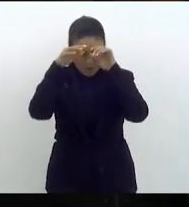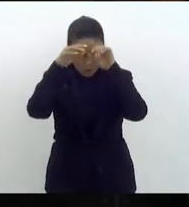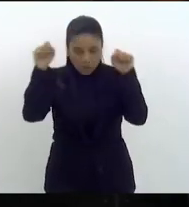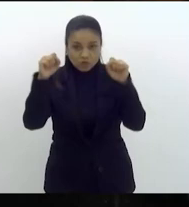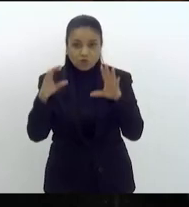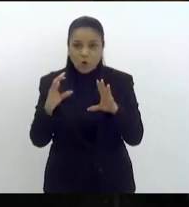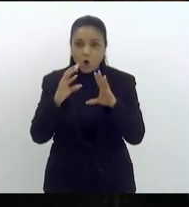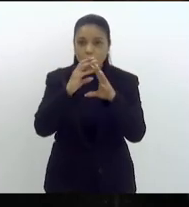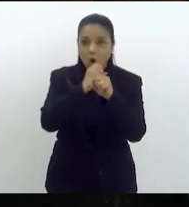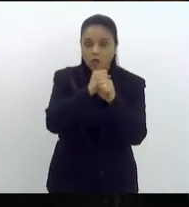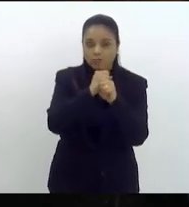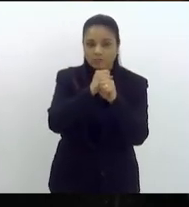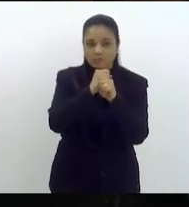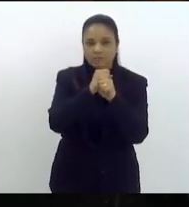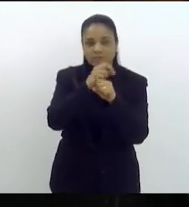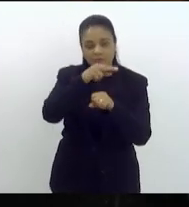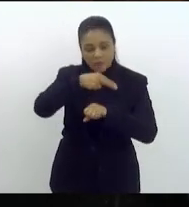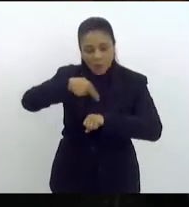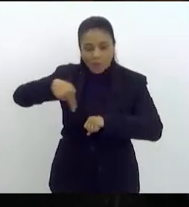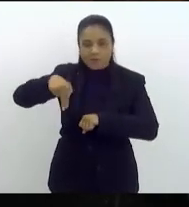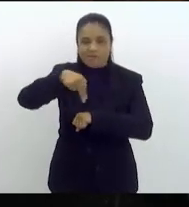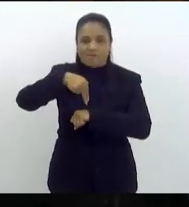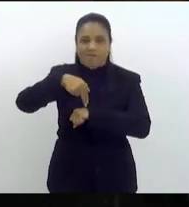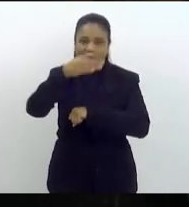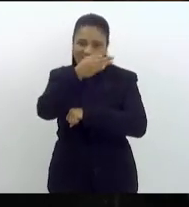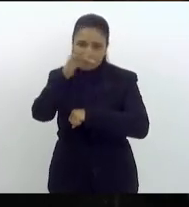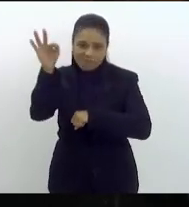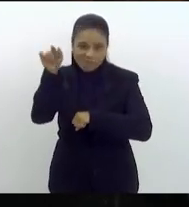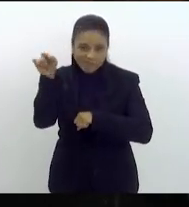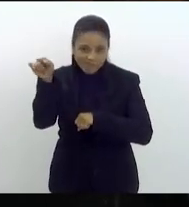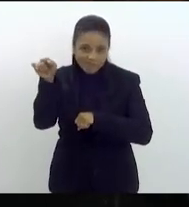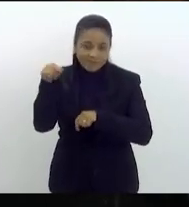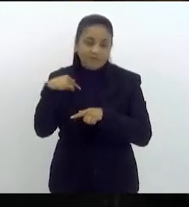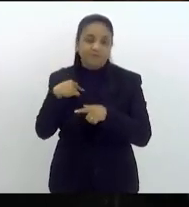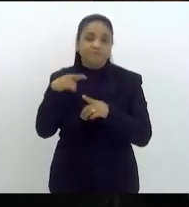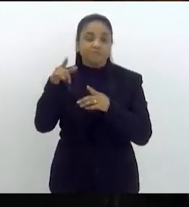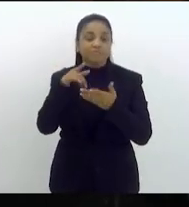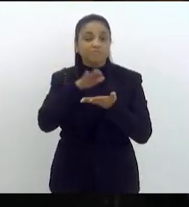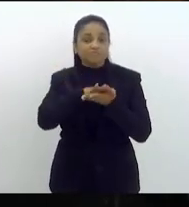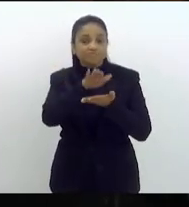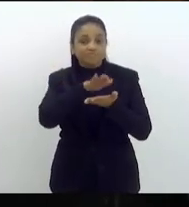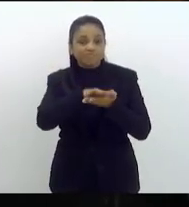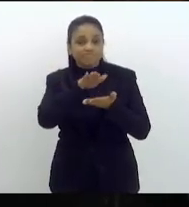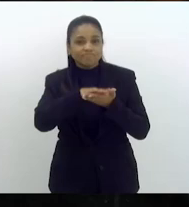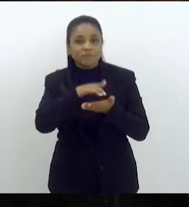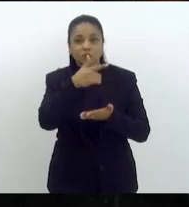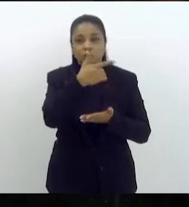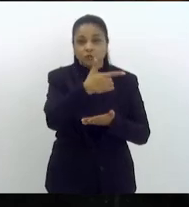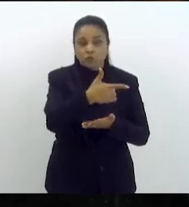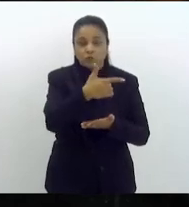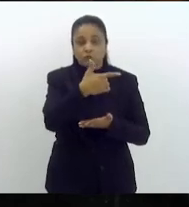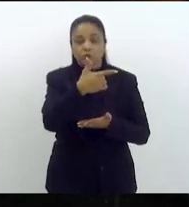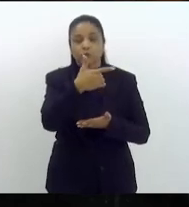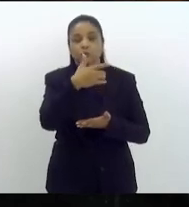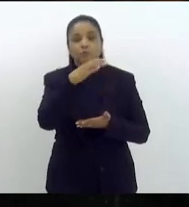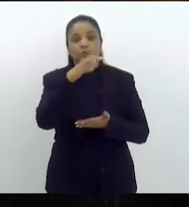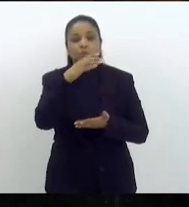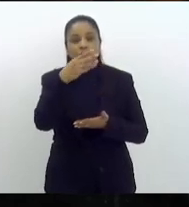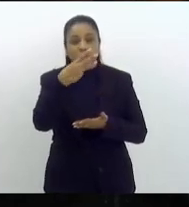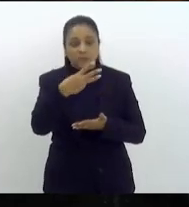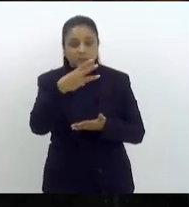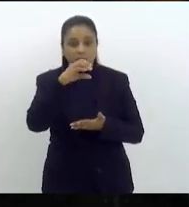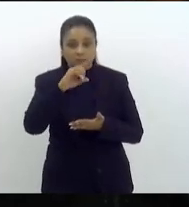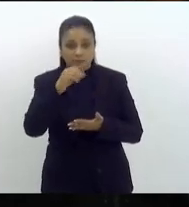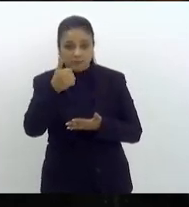numa inspeção que fez na NP fez publicar o acórdão 2.301 de 21